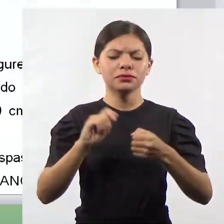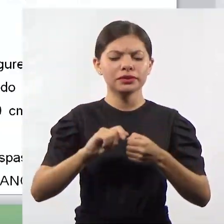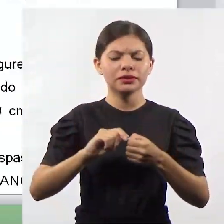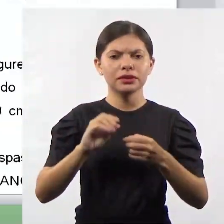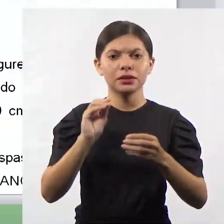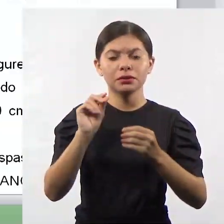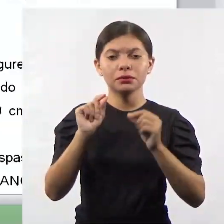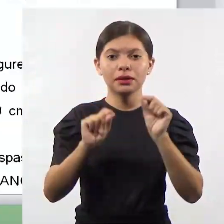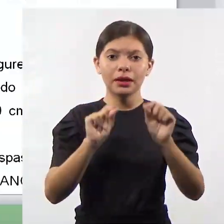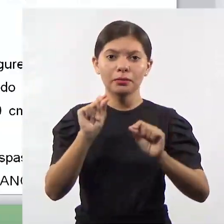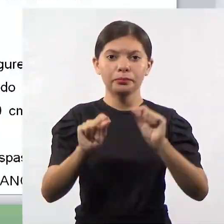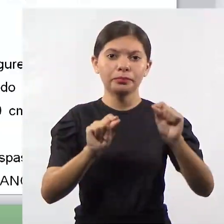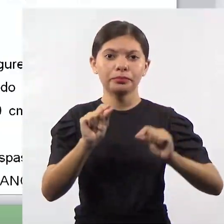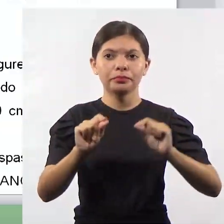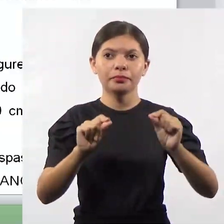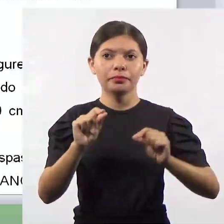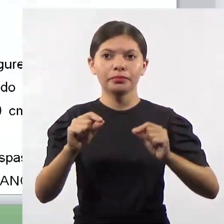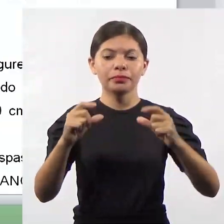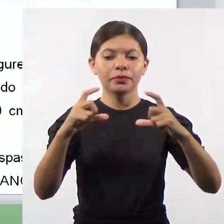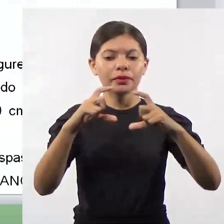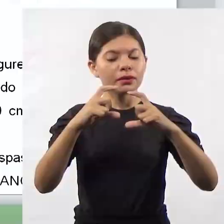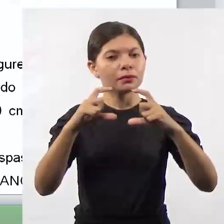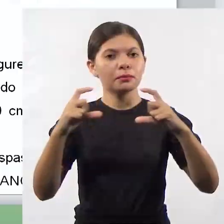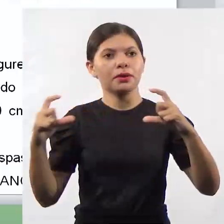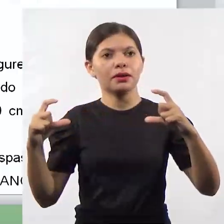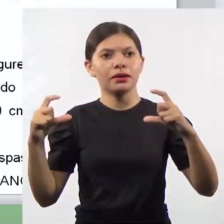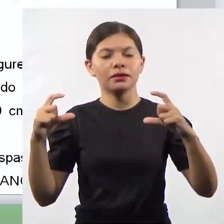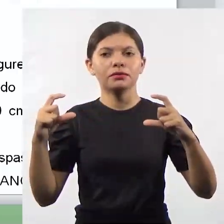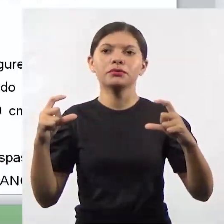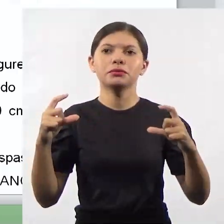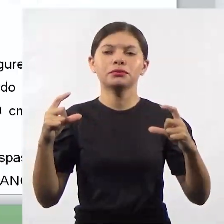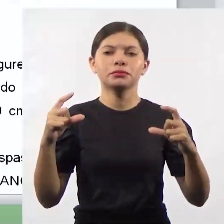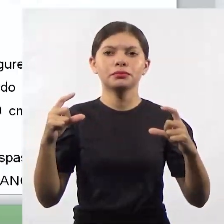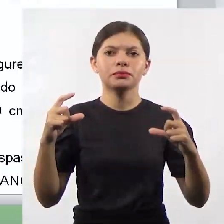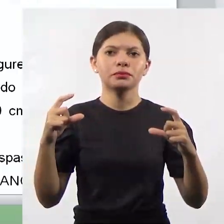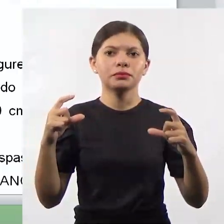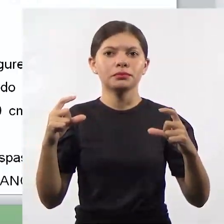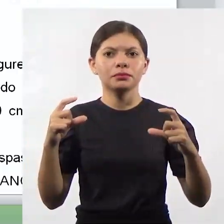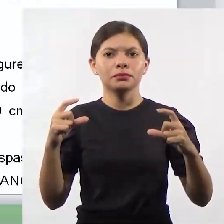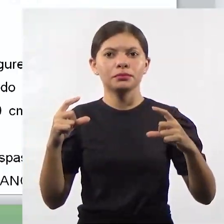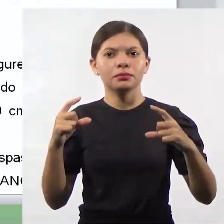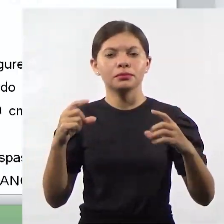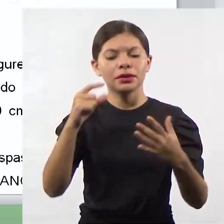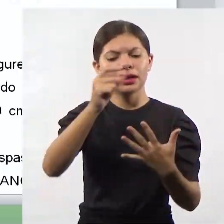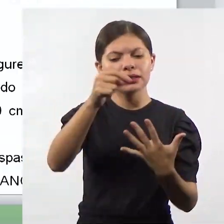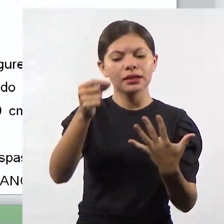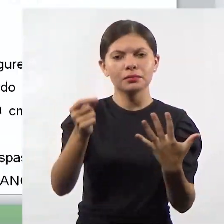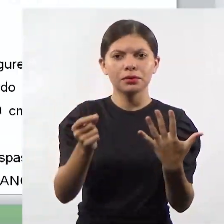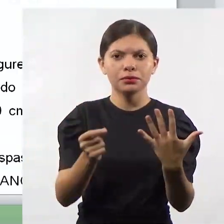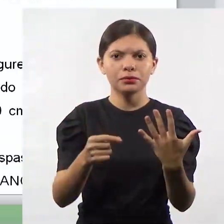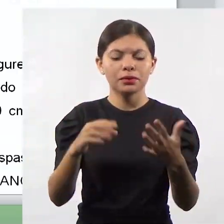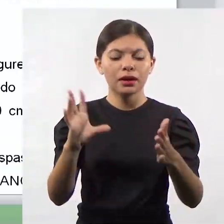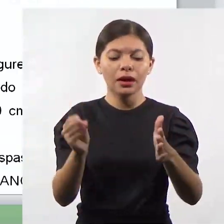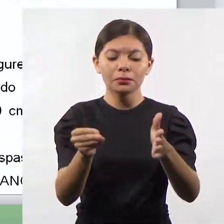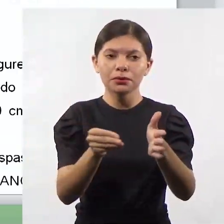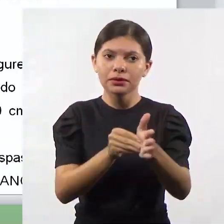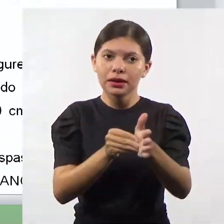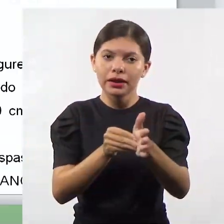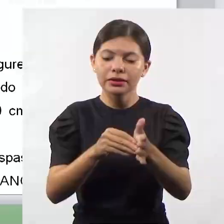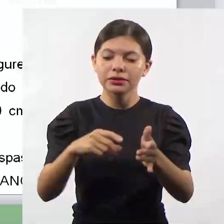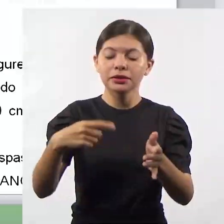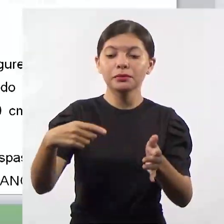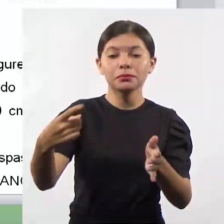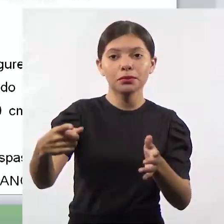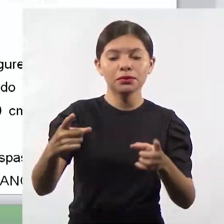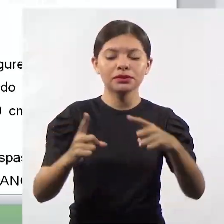fazer um parágrafo para cada um dos elementos da metodologia. Então, a abordagem, aí depois da abordagem, a natureza